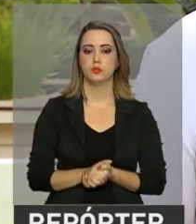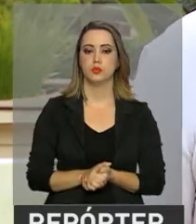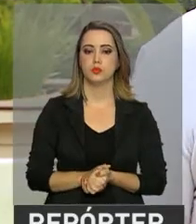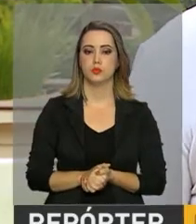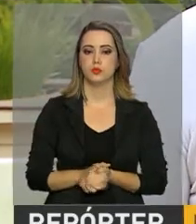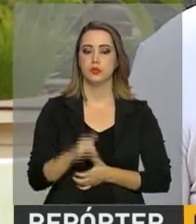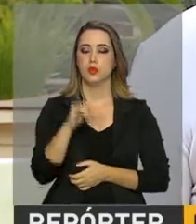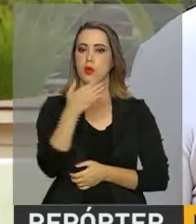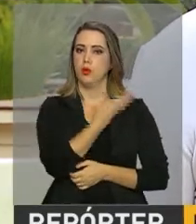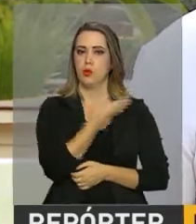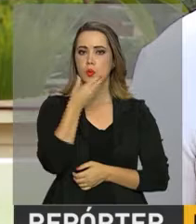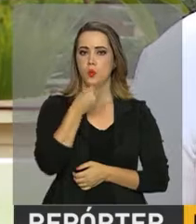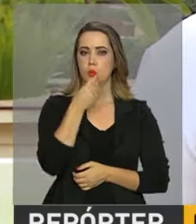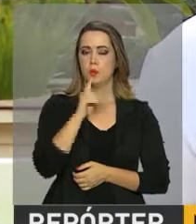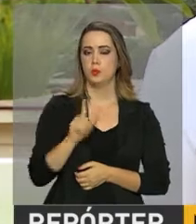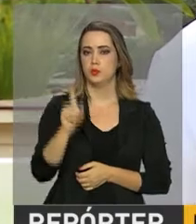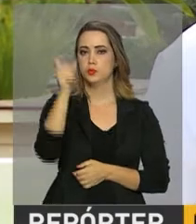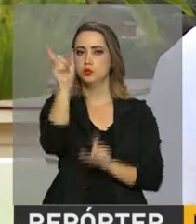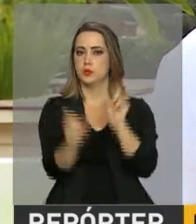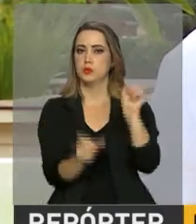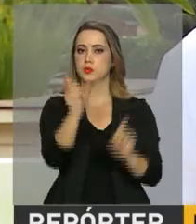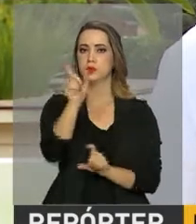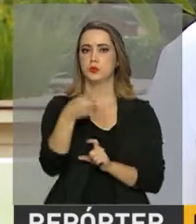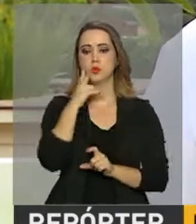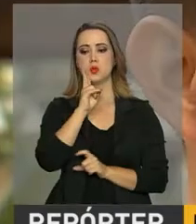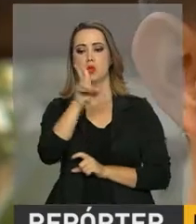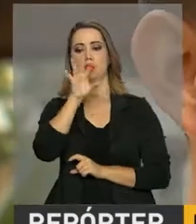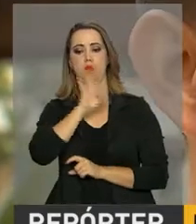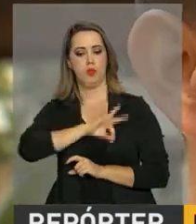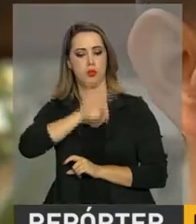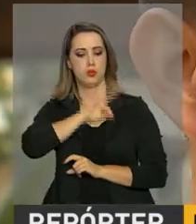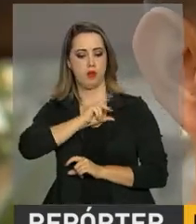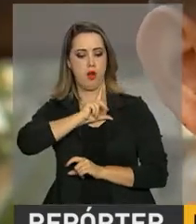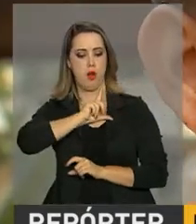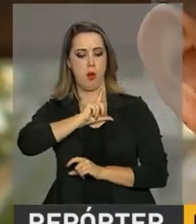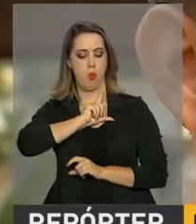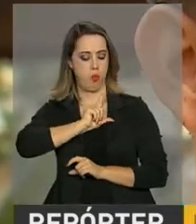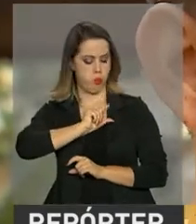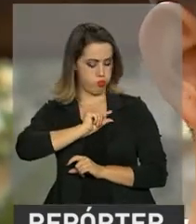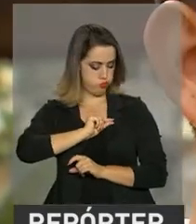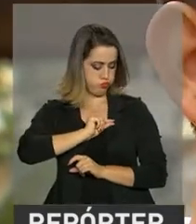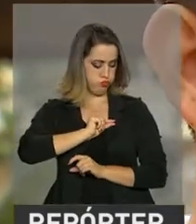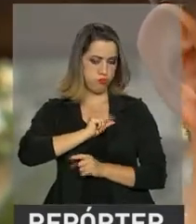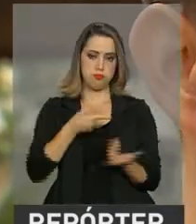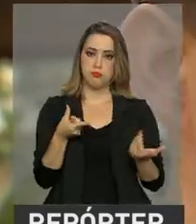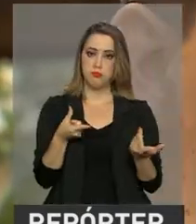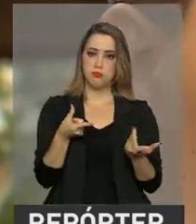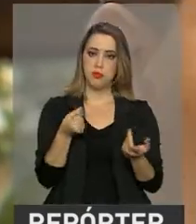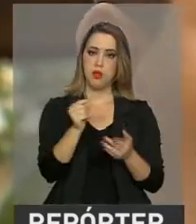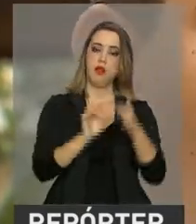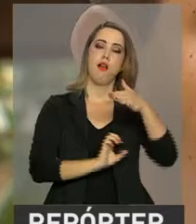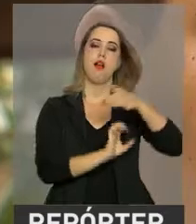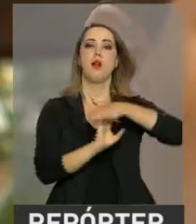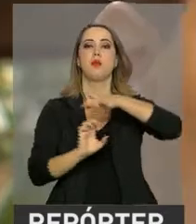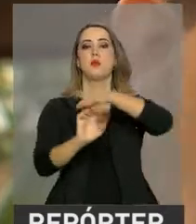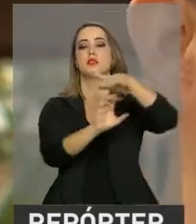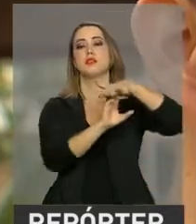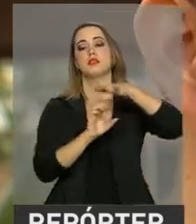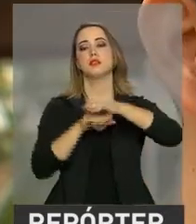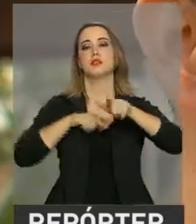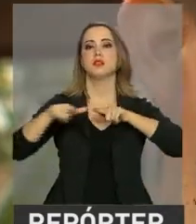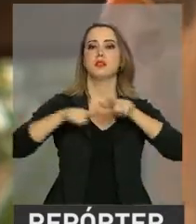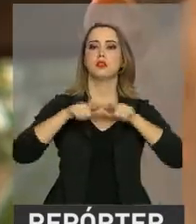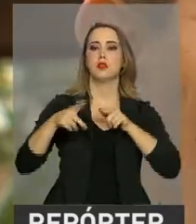isaías é um dos brasileiros que viram a renda da família despencar em 2015 a empresa em que trabalhava há dois